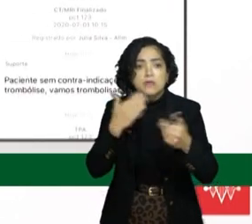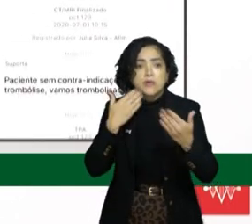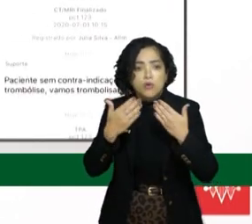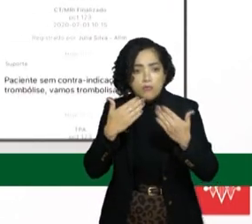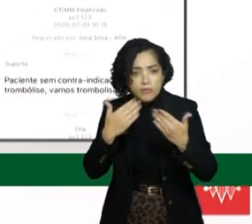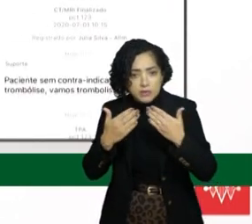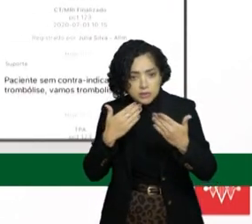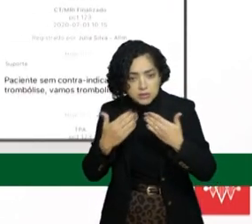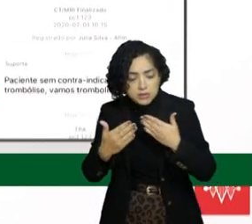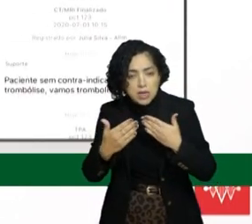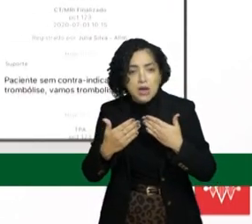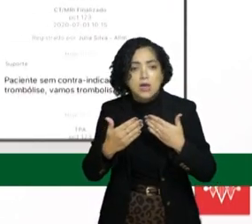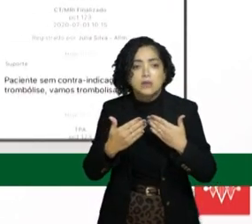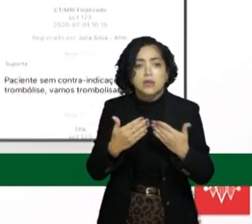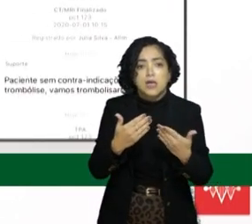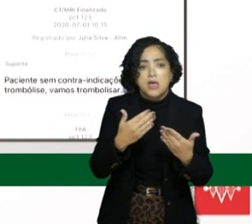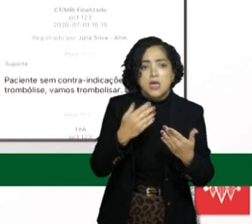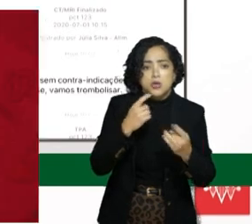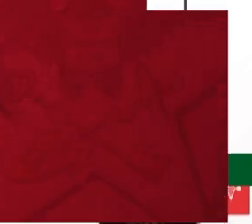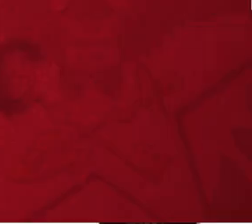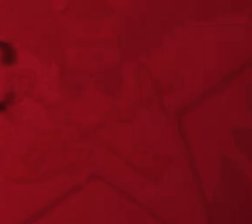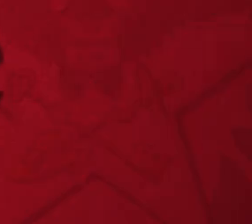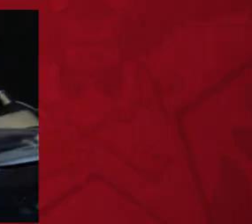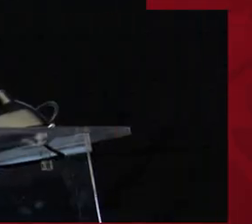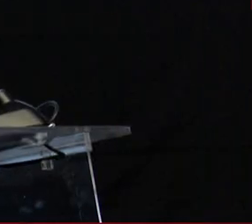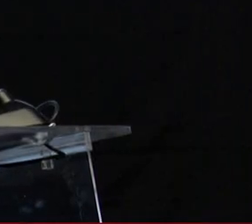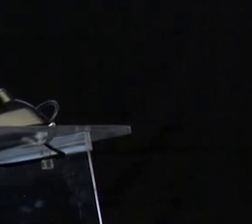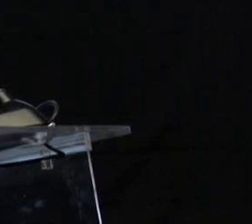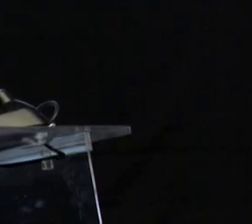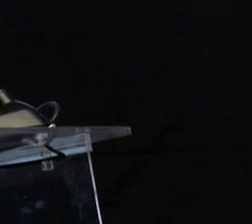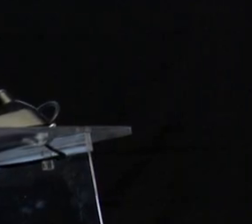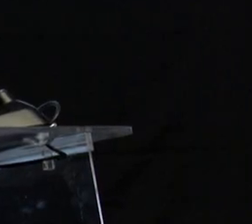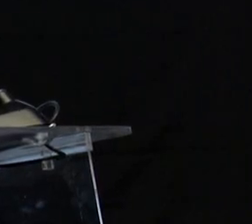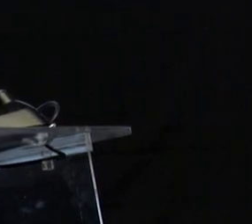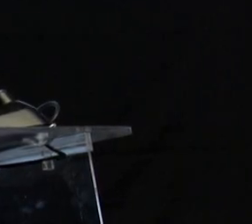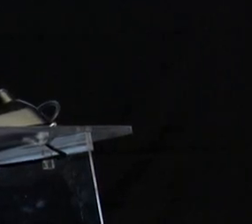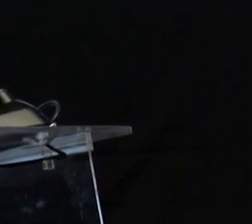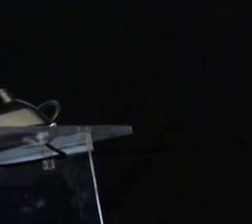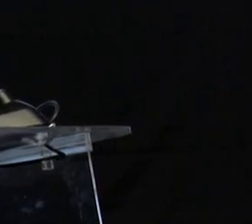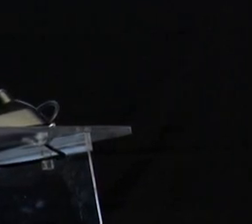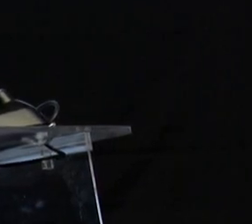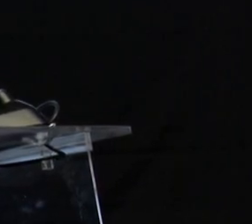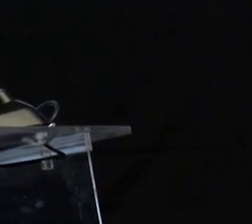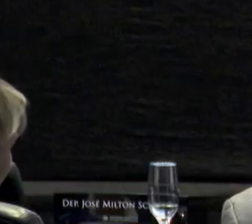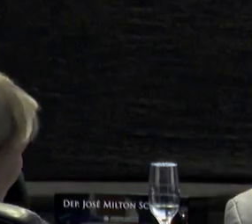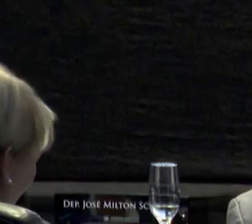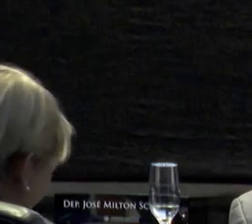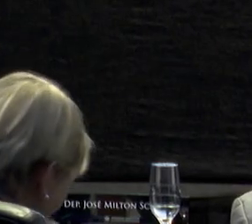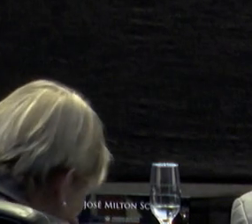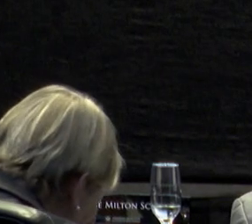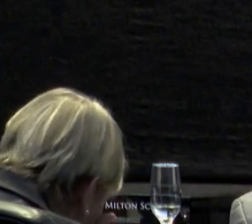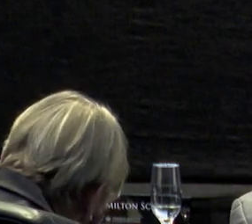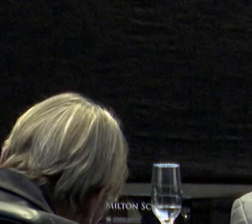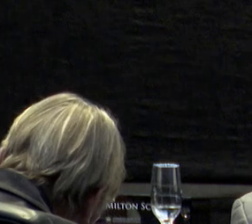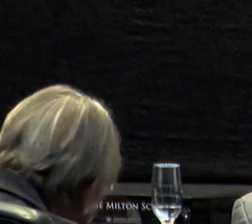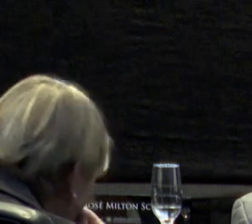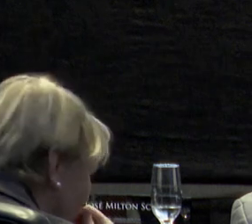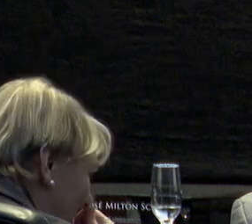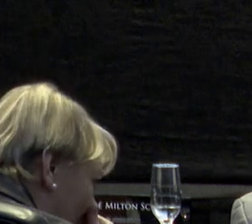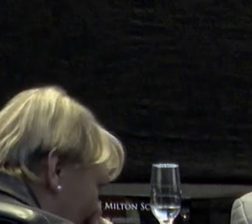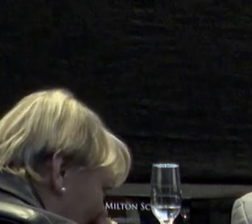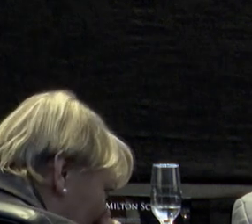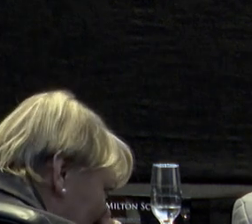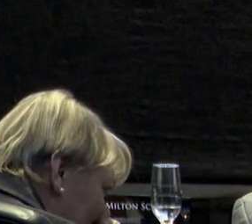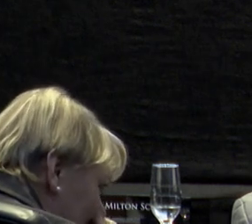médico, tirar dúvidas e fazer essa integração. O Grupo de Escoteiros Iguaçu, de Porto União, destacou o papel do grupo para